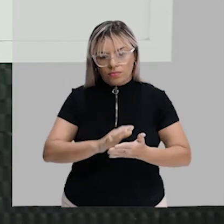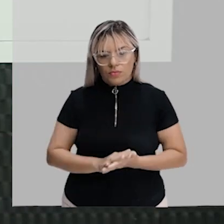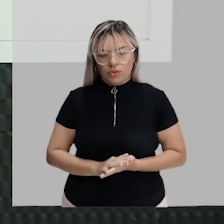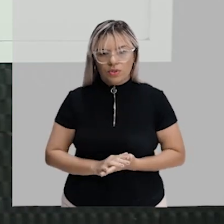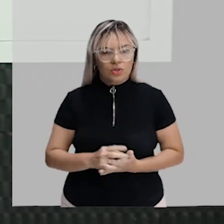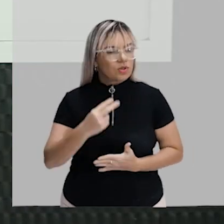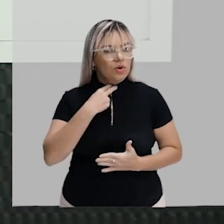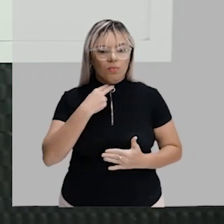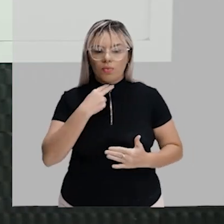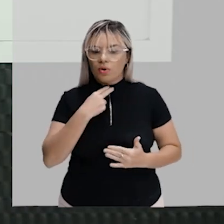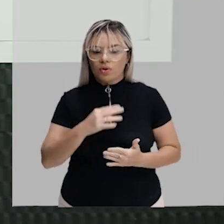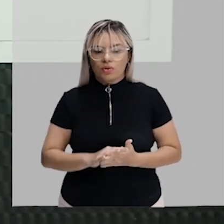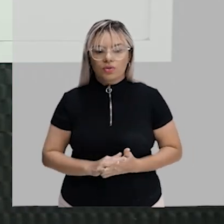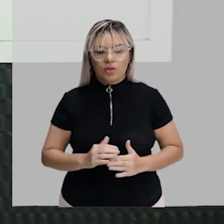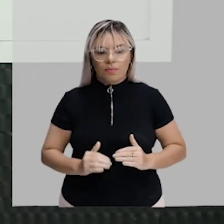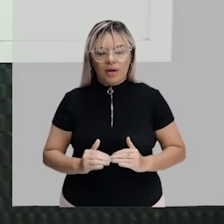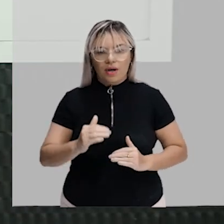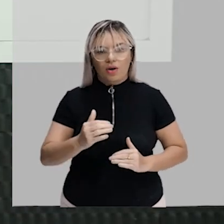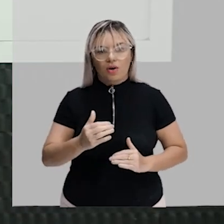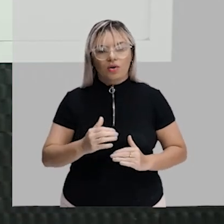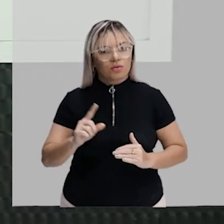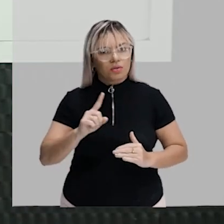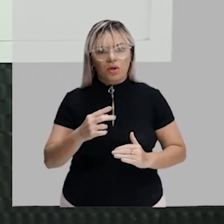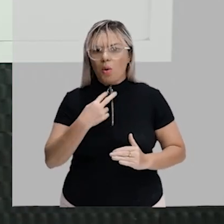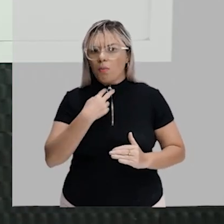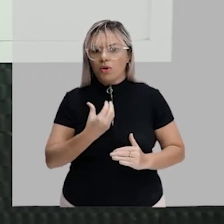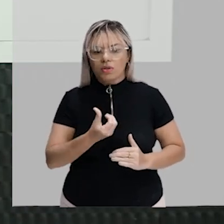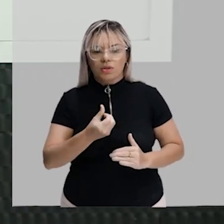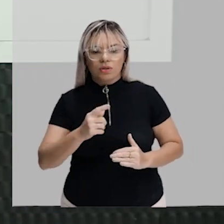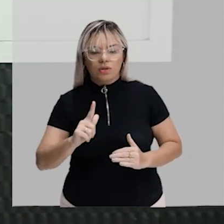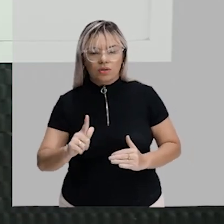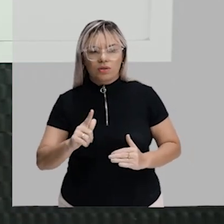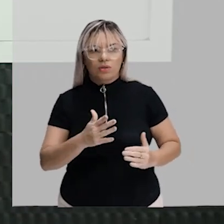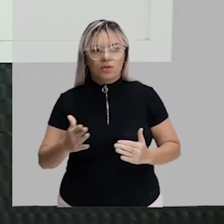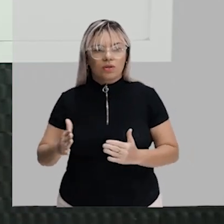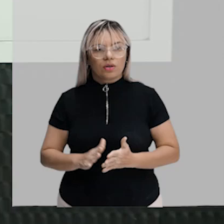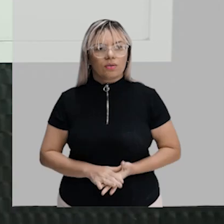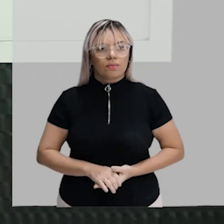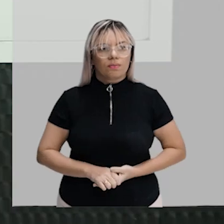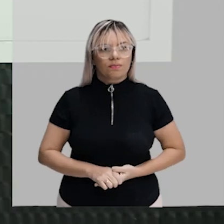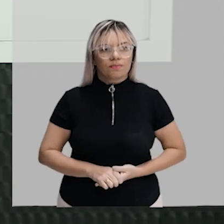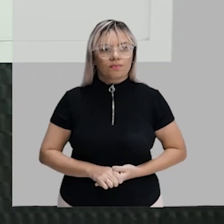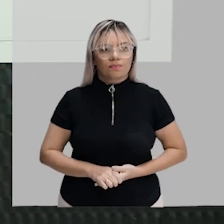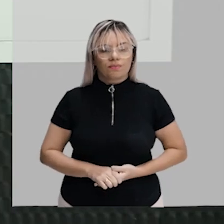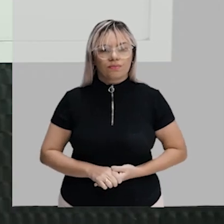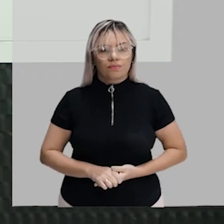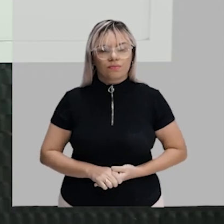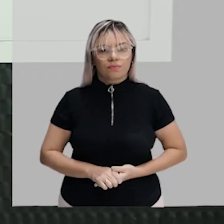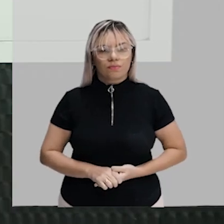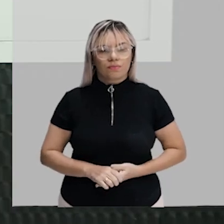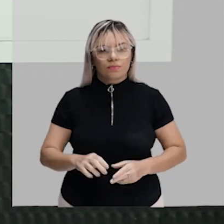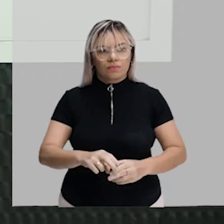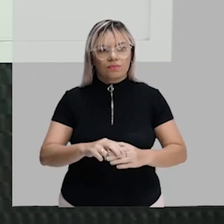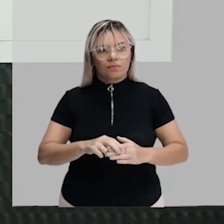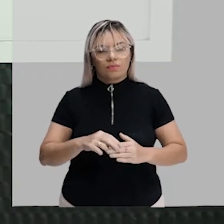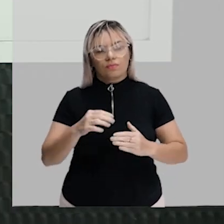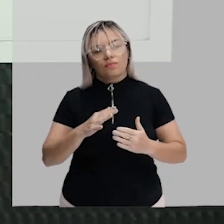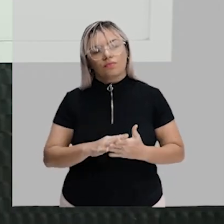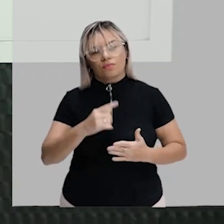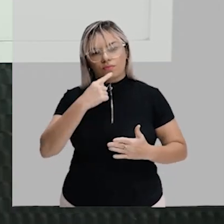100 gramas. Tá, o consumo máximo, 6 gramas de